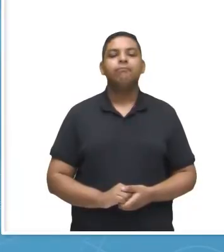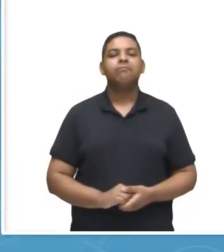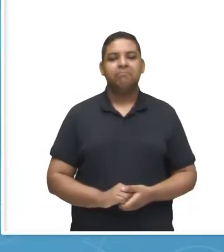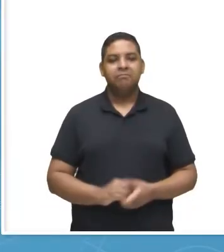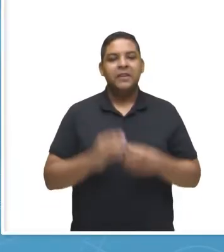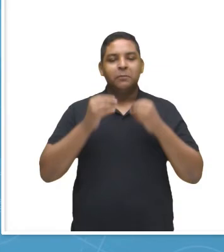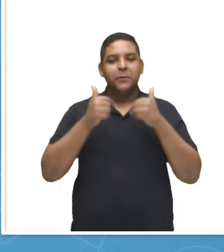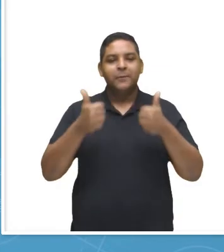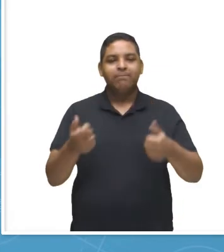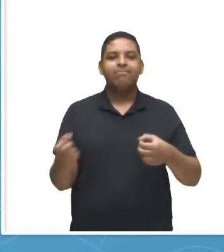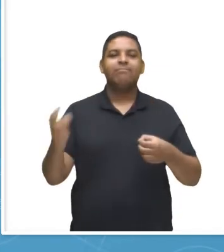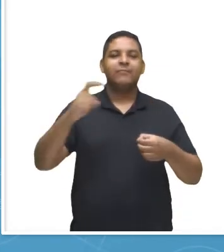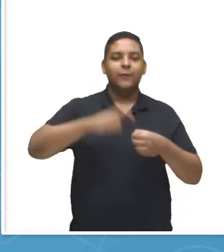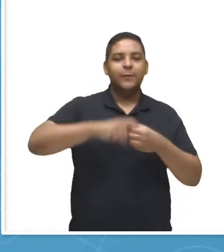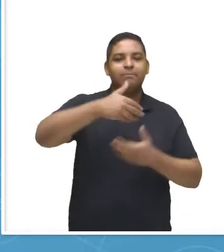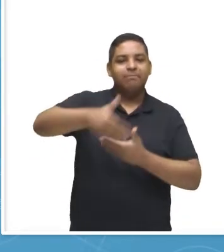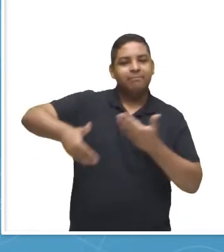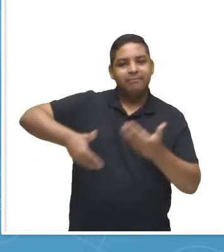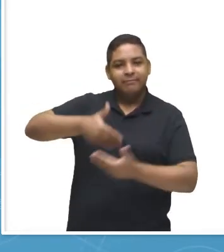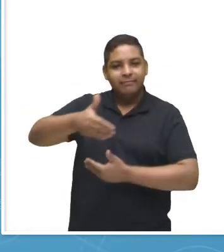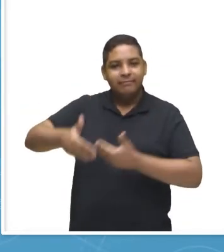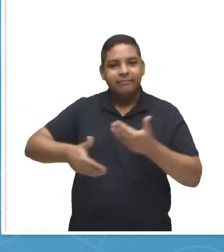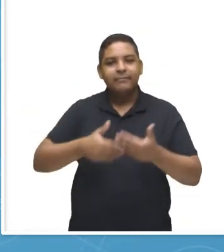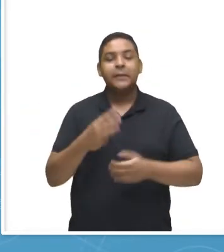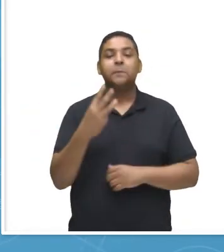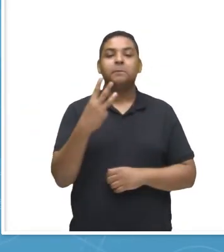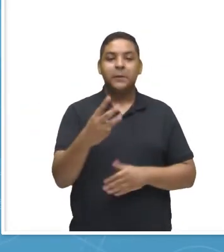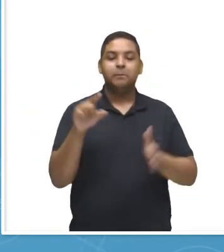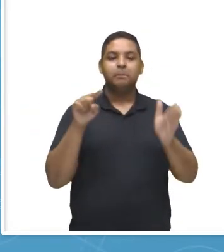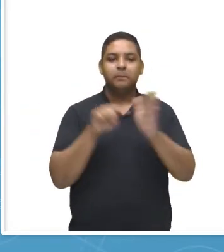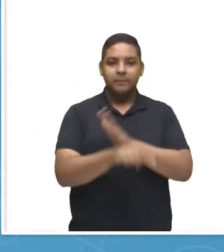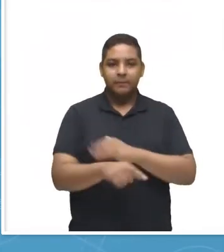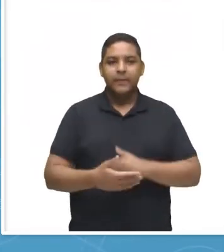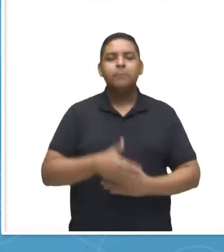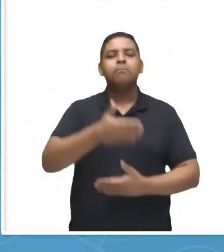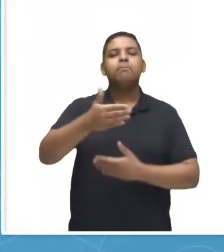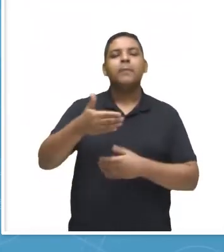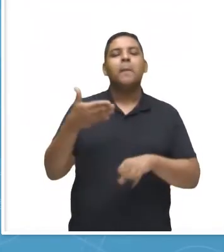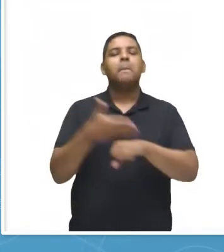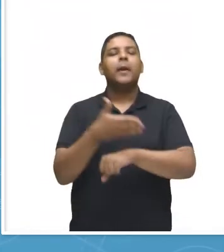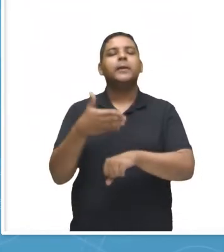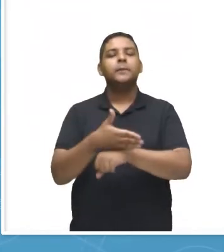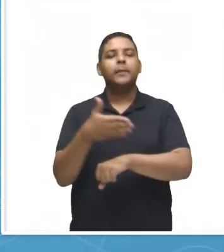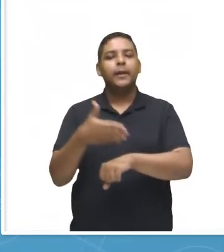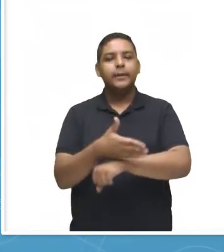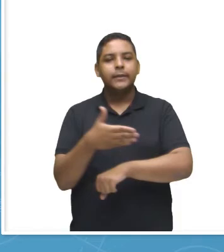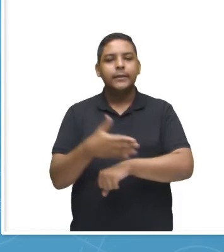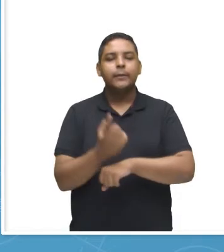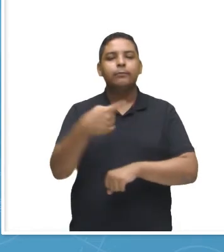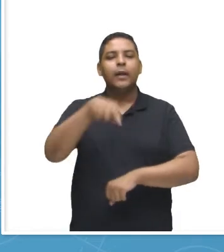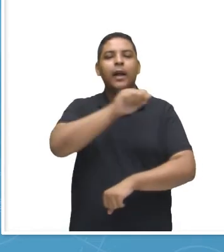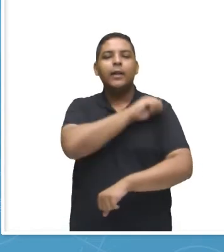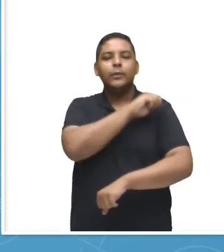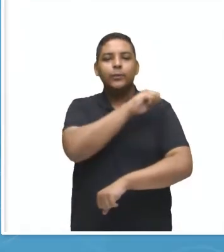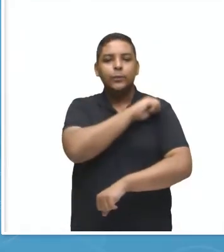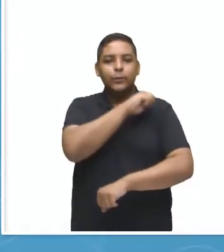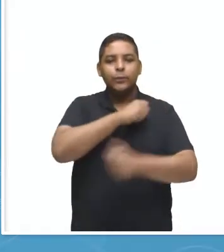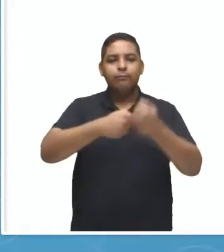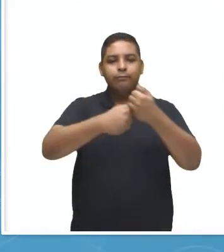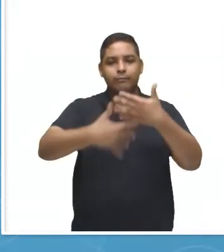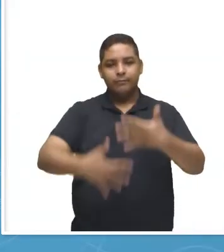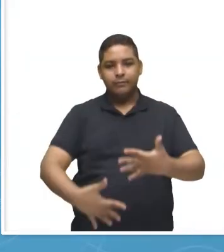bem, estamos de volta aí para a nossa interatividade da nossa terceira questão. Vamos ver aí a participação de vocês aí no chat. Começando por